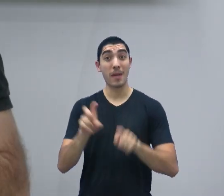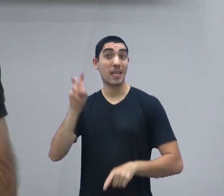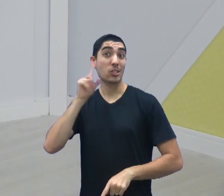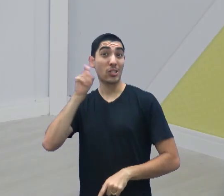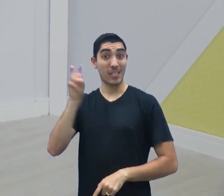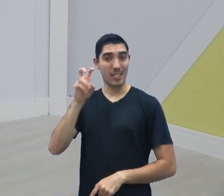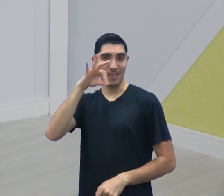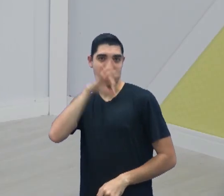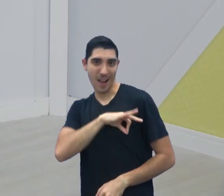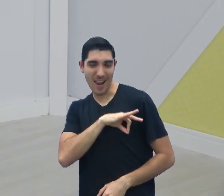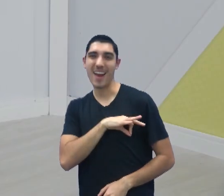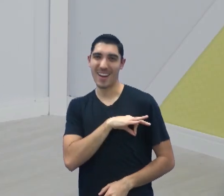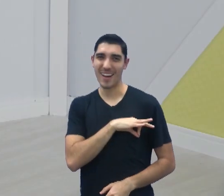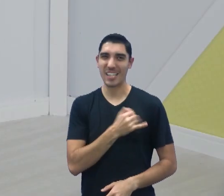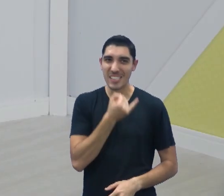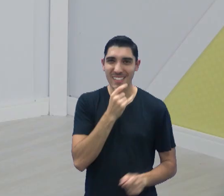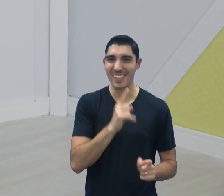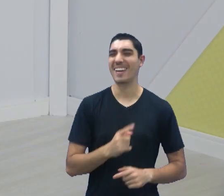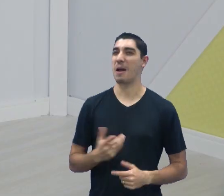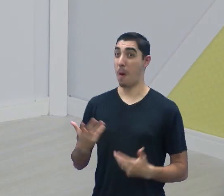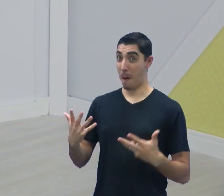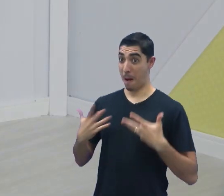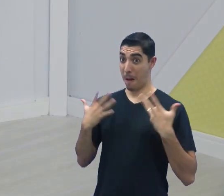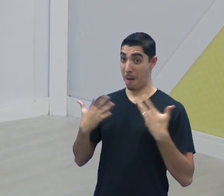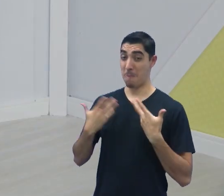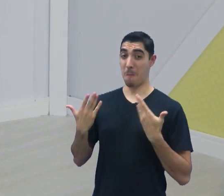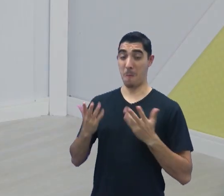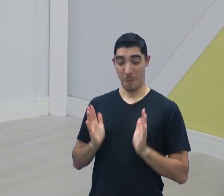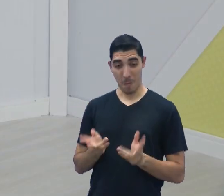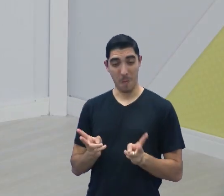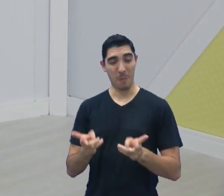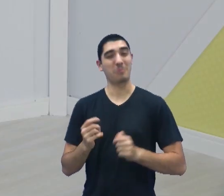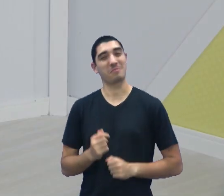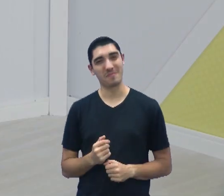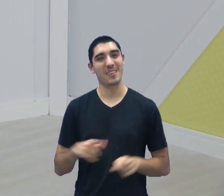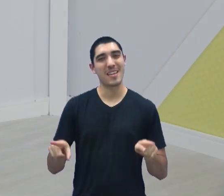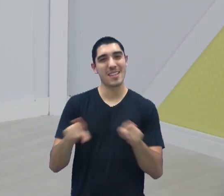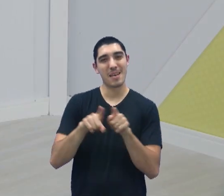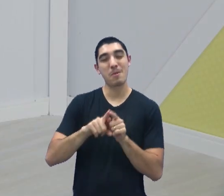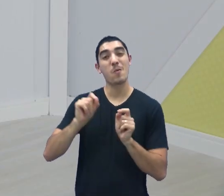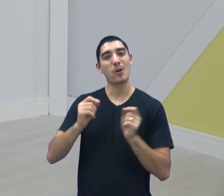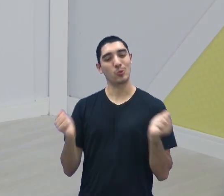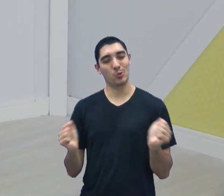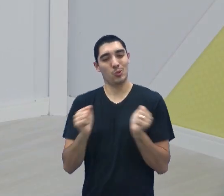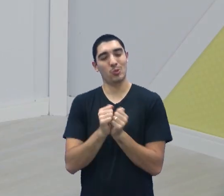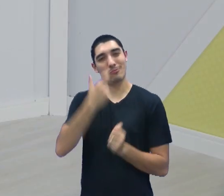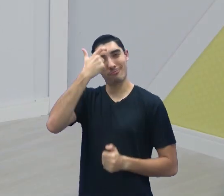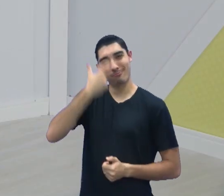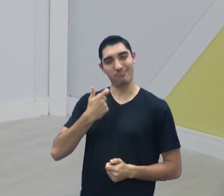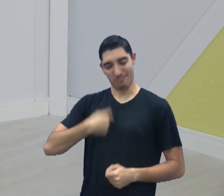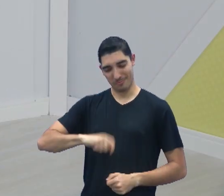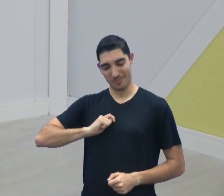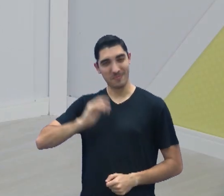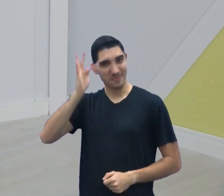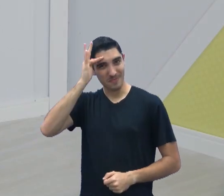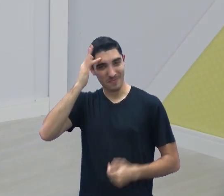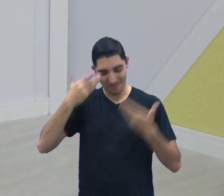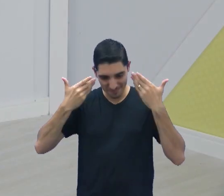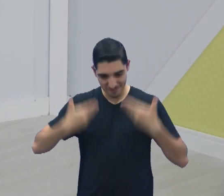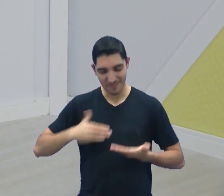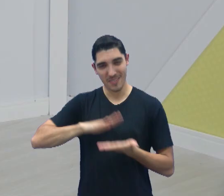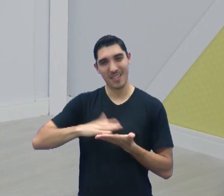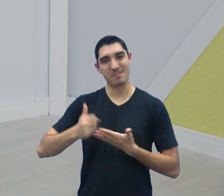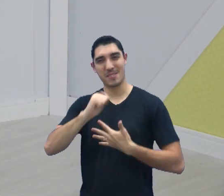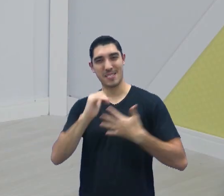trecho. Começou animadão, Paulo. Que beleza. E aqui com a gente também, o nosso intérprete de Libras, o nosso querido Luiz